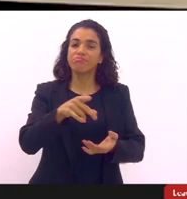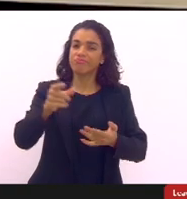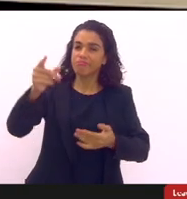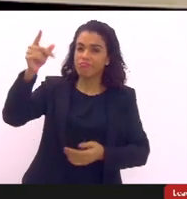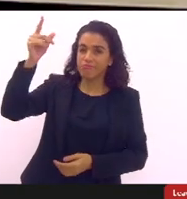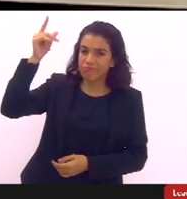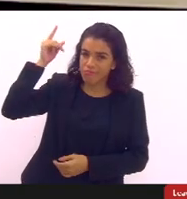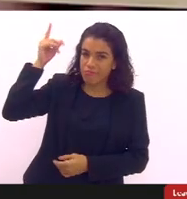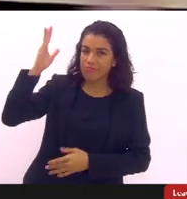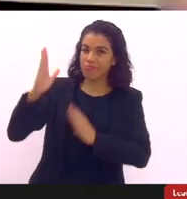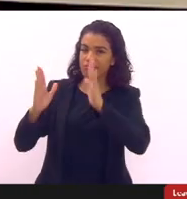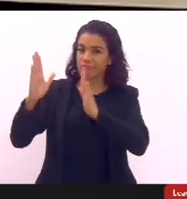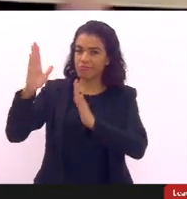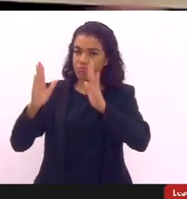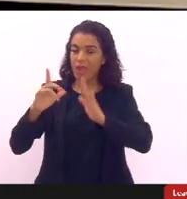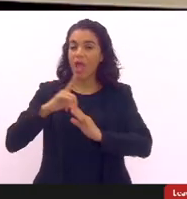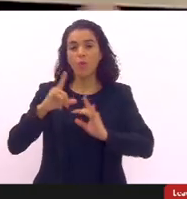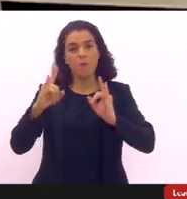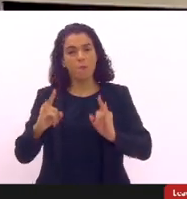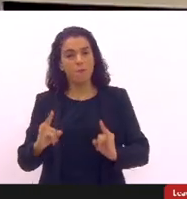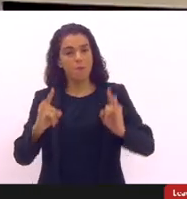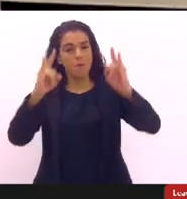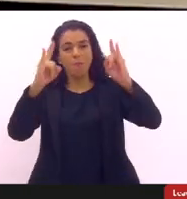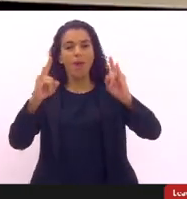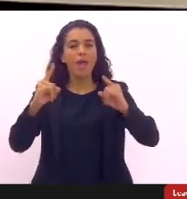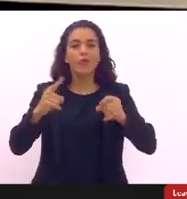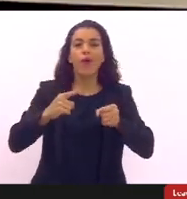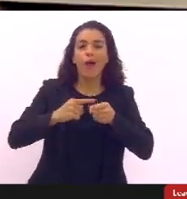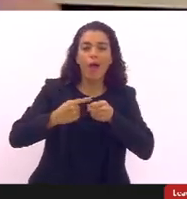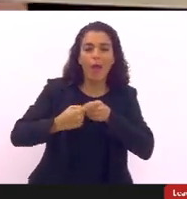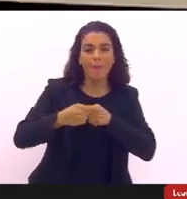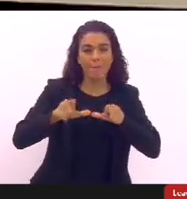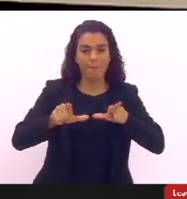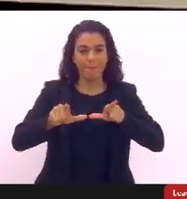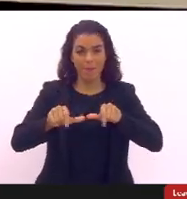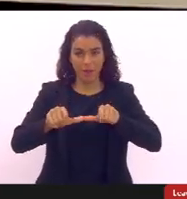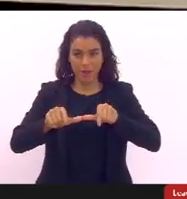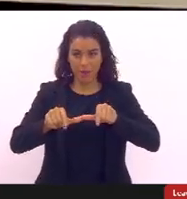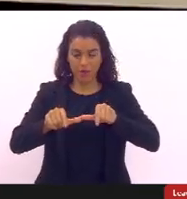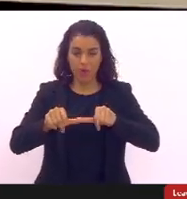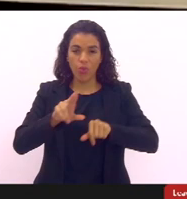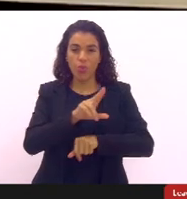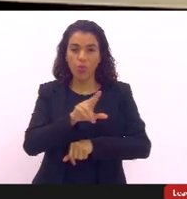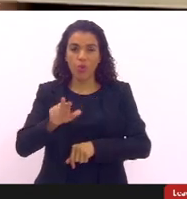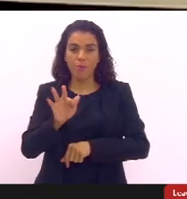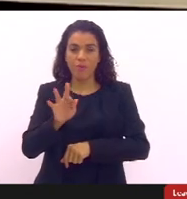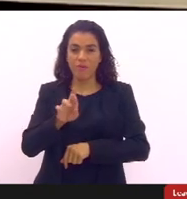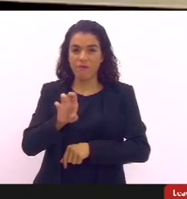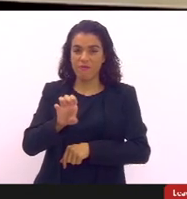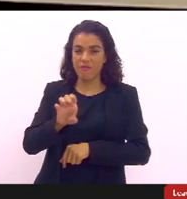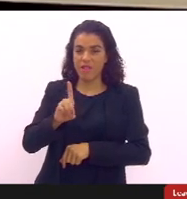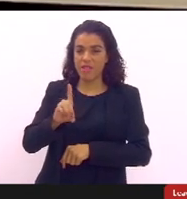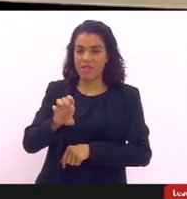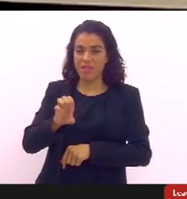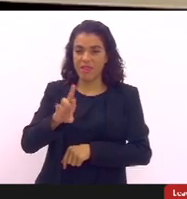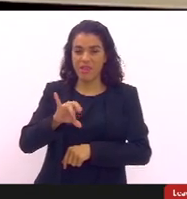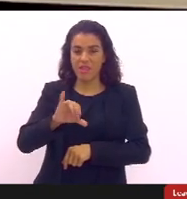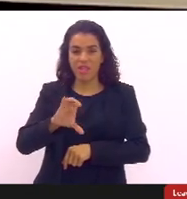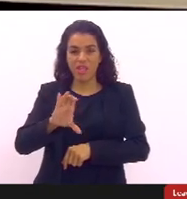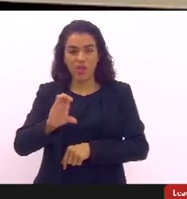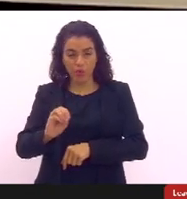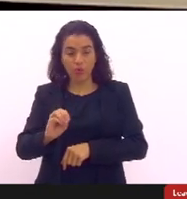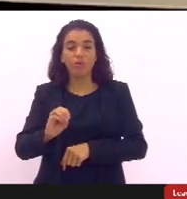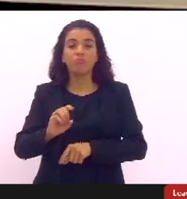época, era um prédio que fica em Bangu, né, que se chamava Frederico Marques, que hoje já tem outro nome,